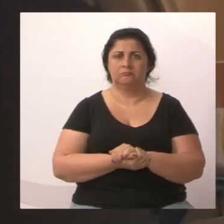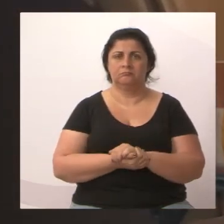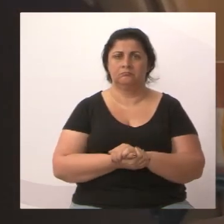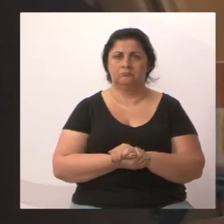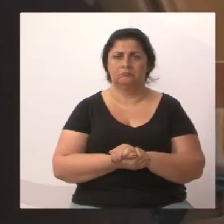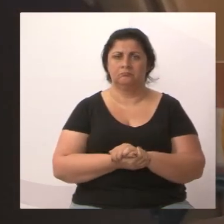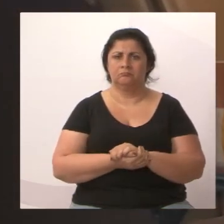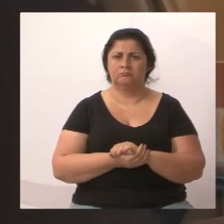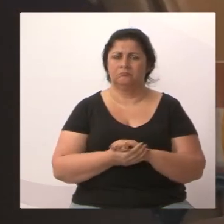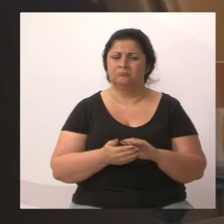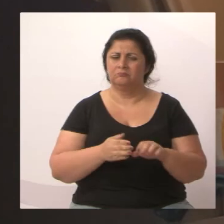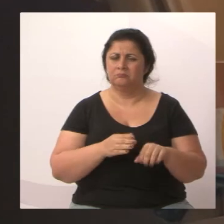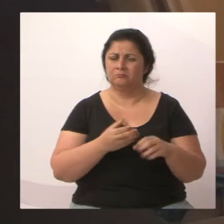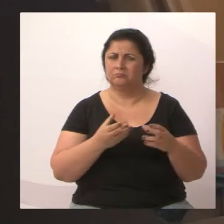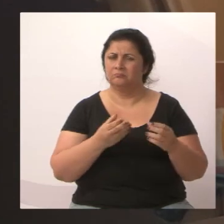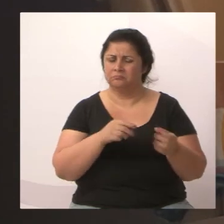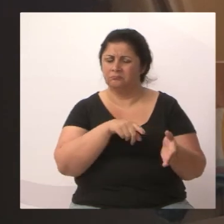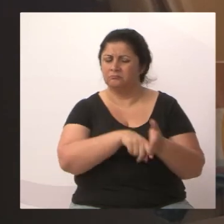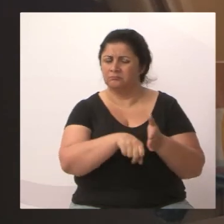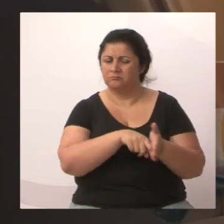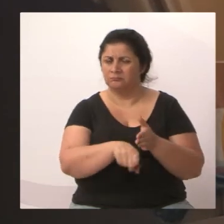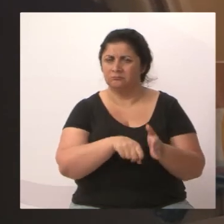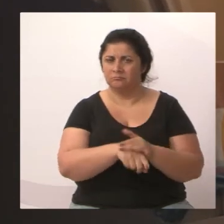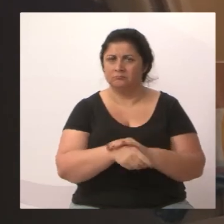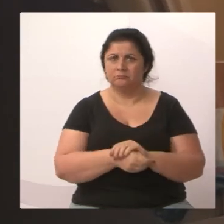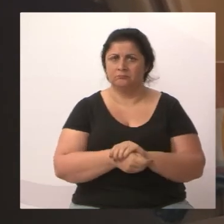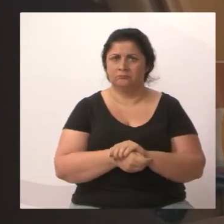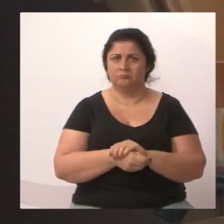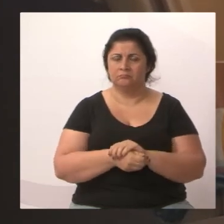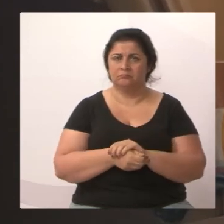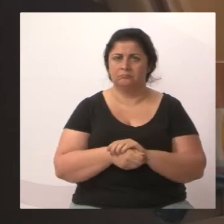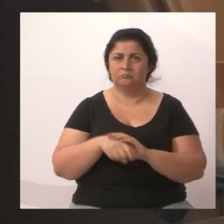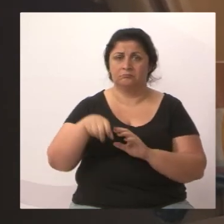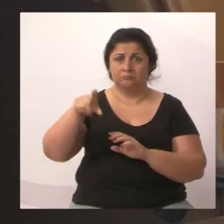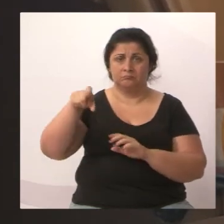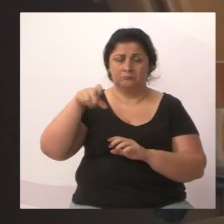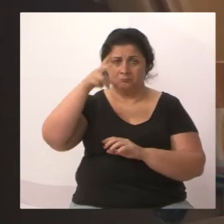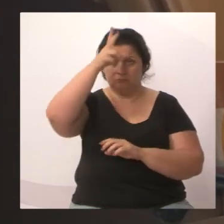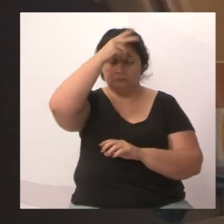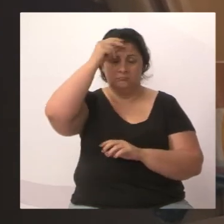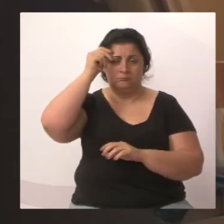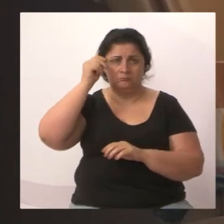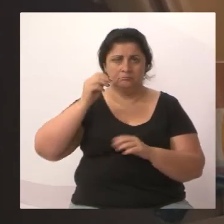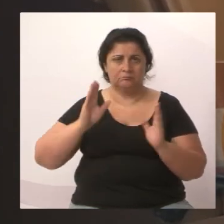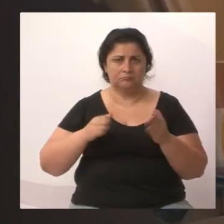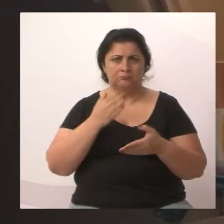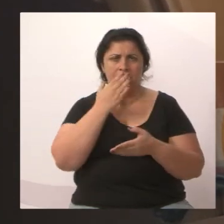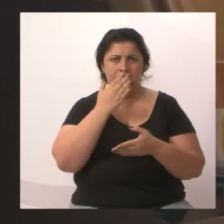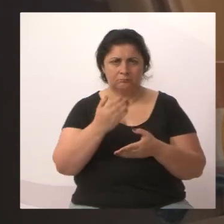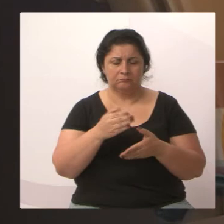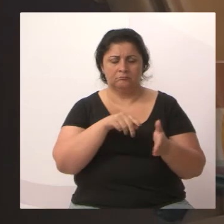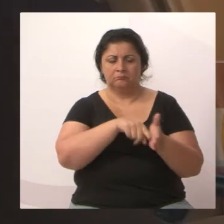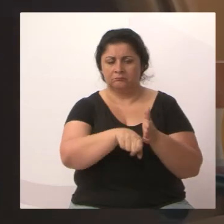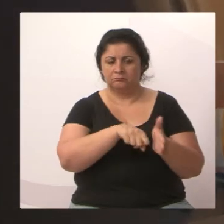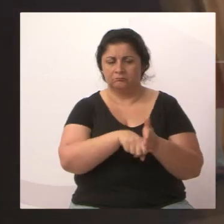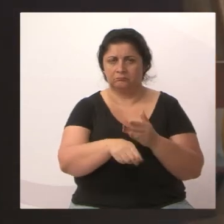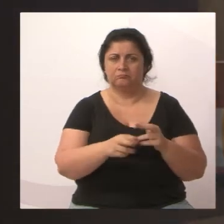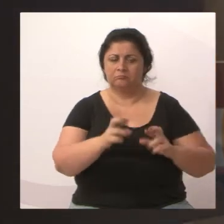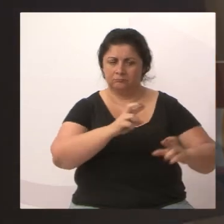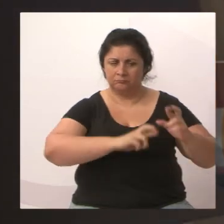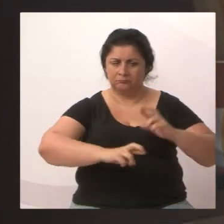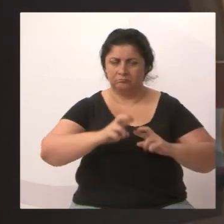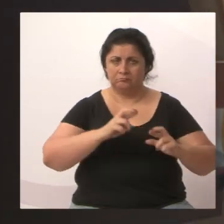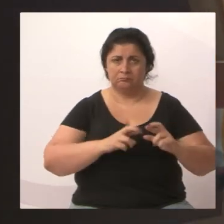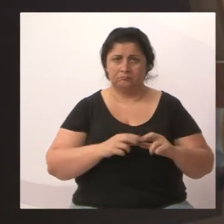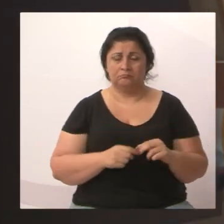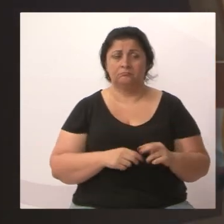feito mais que uma análise só do Tribunal de Contas. O próprio Marco Aurélio ele pediu uma auditoria independente, foi feita essa auditoria e o